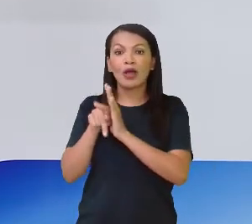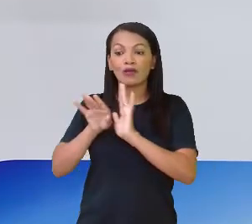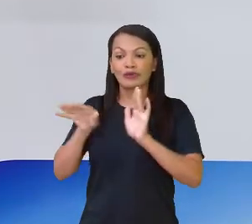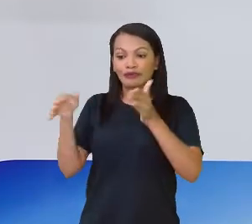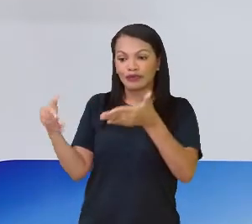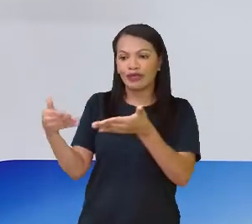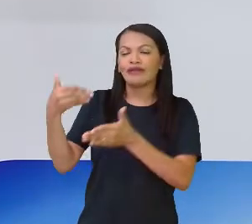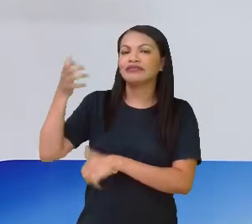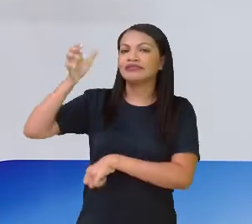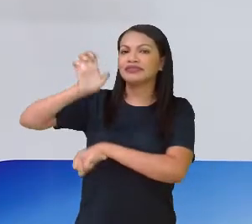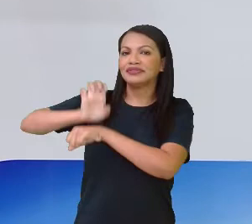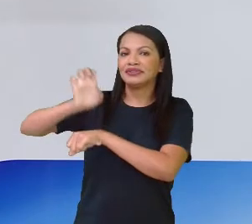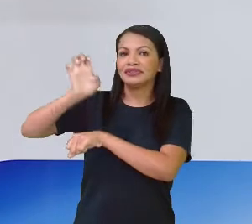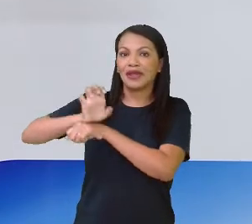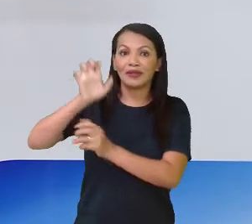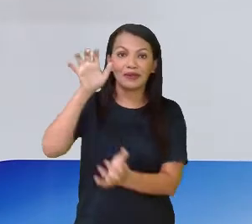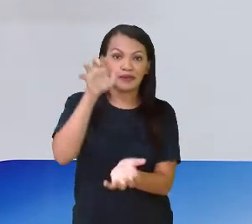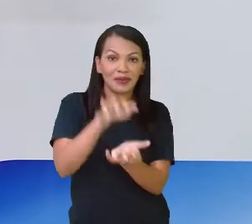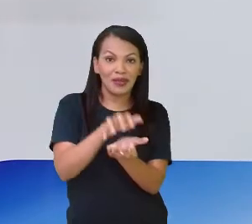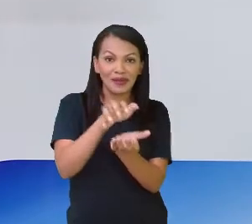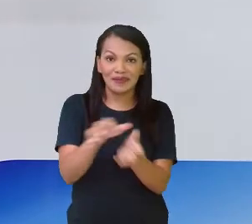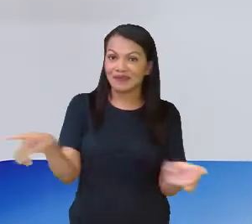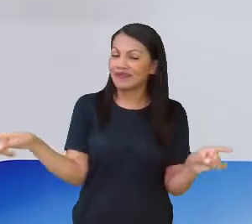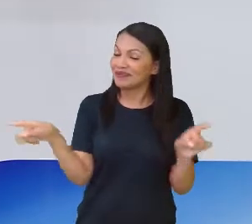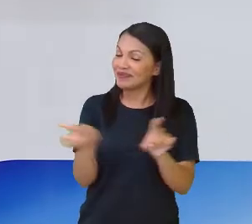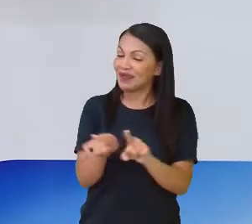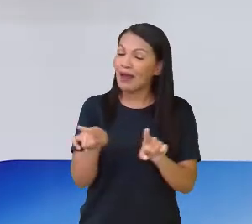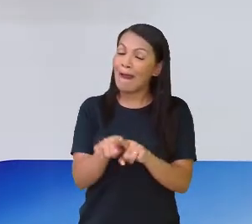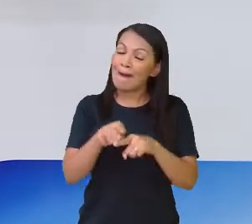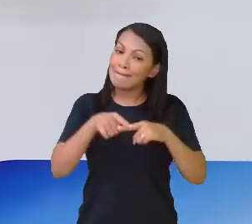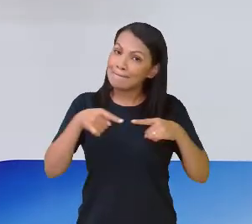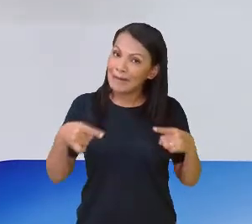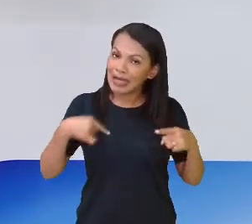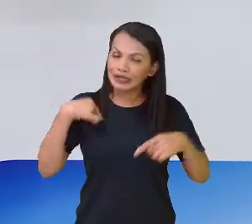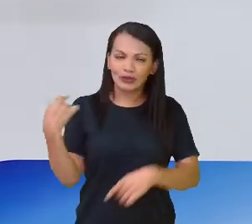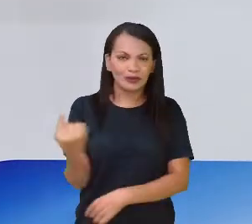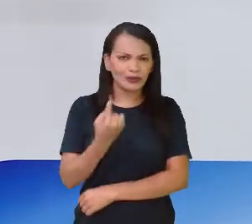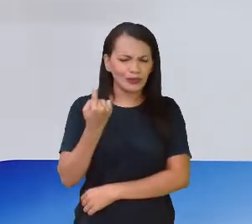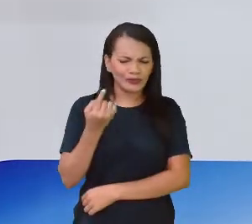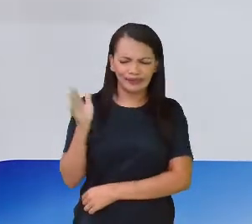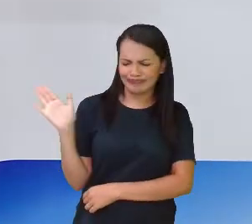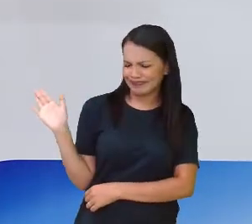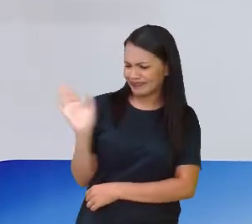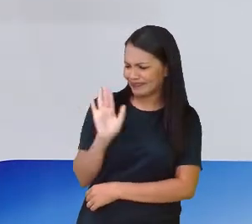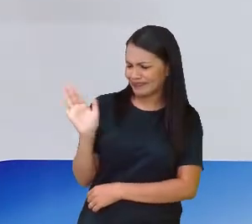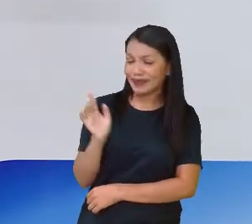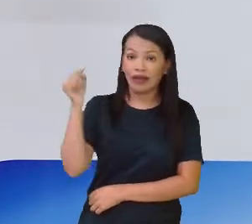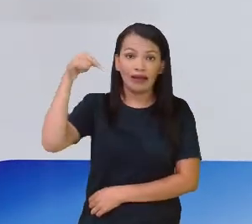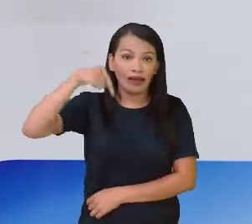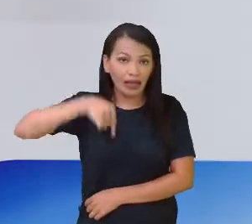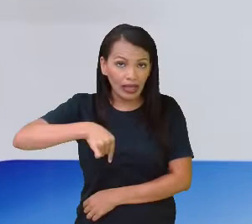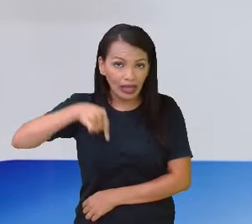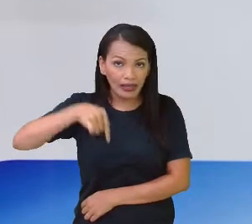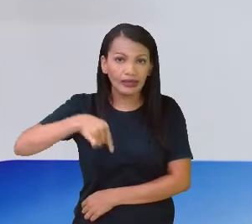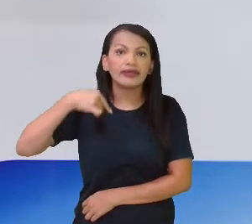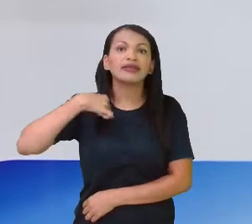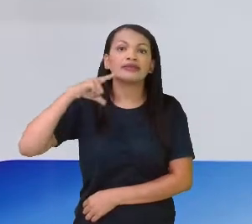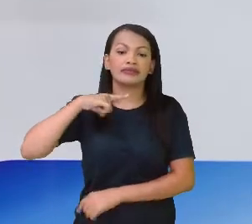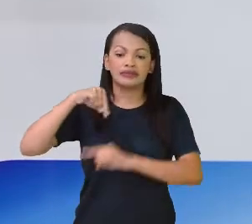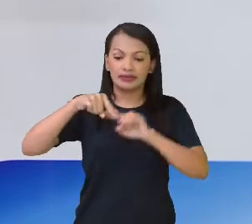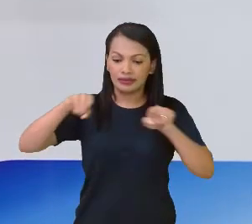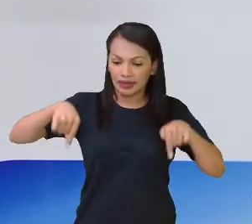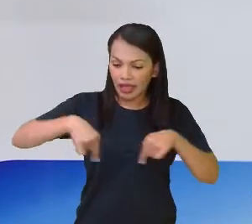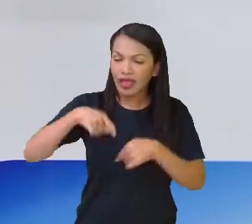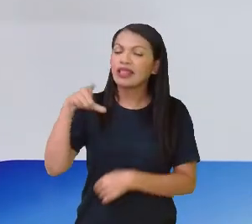nosso estado de Pernambuco também. Mas eu não estou sozinho por aqui não. Aqui no estúdio temos